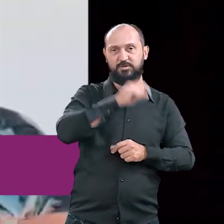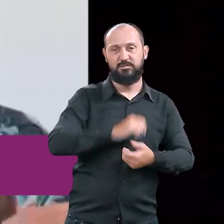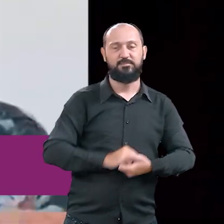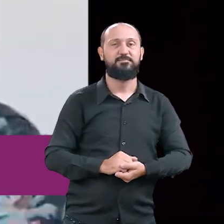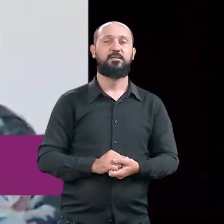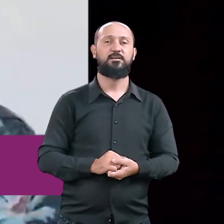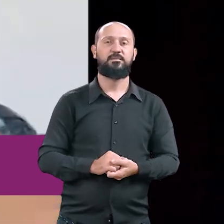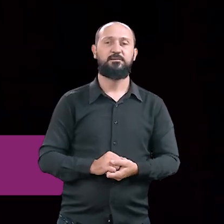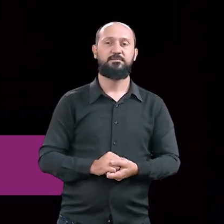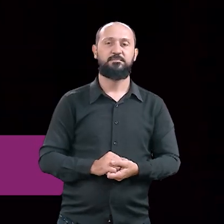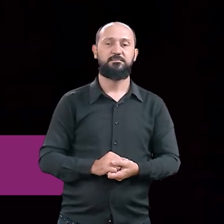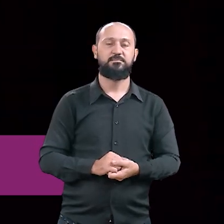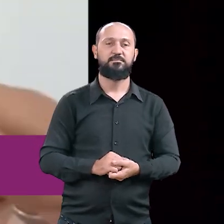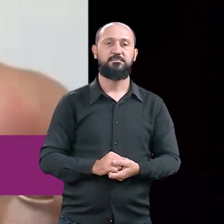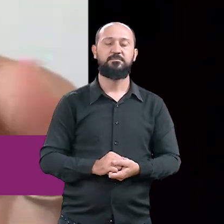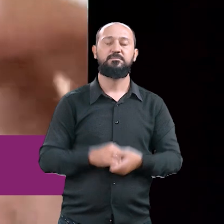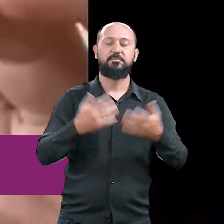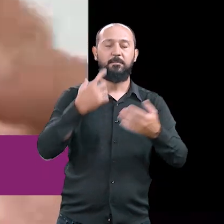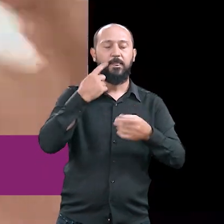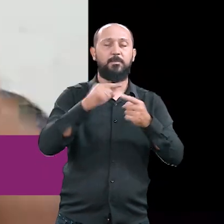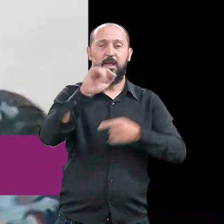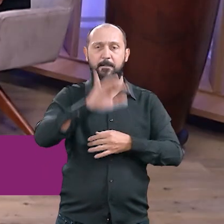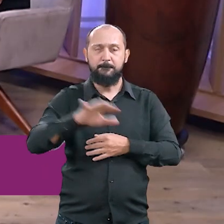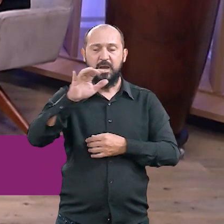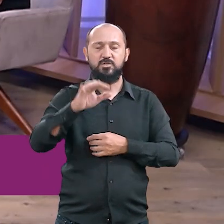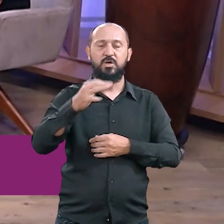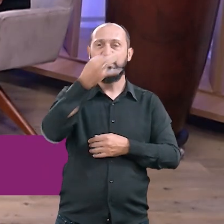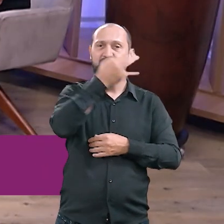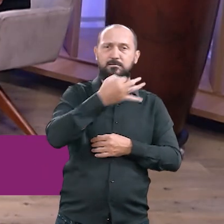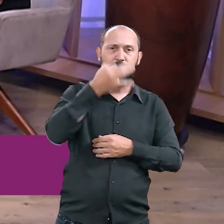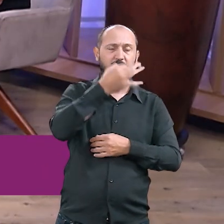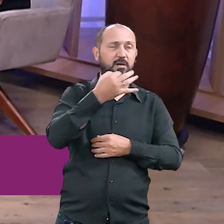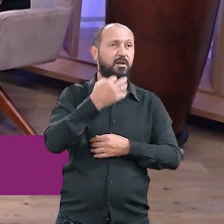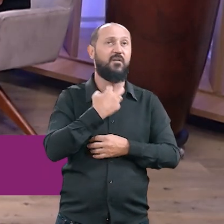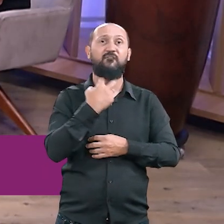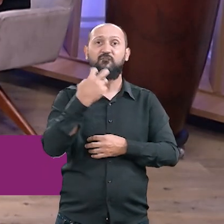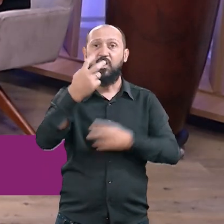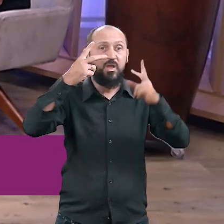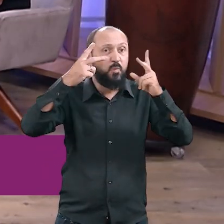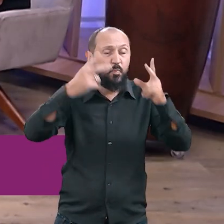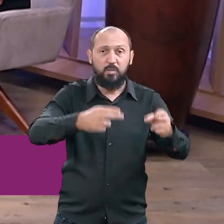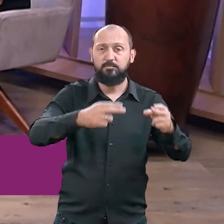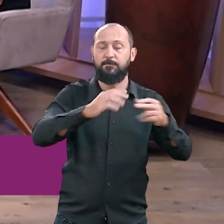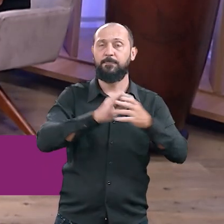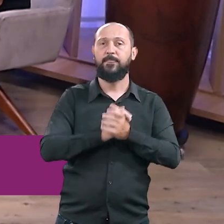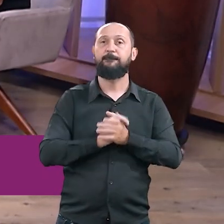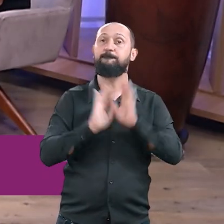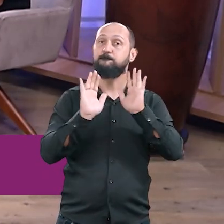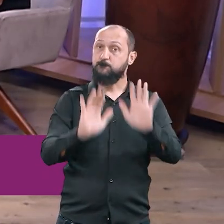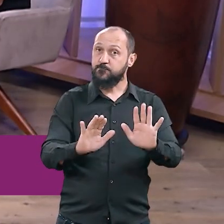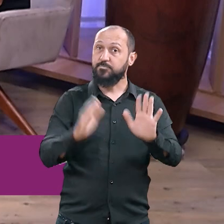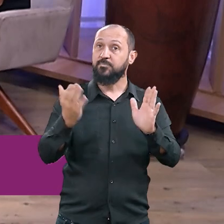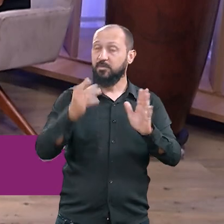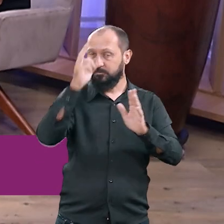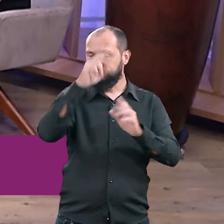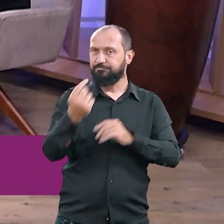robô interaja proativamente com um eleitor, com ou sem a autorização dele para